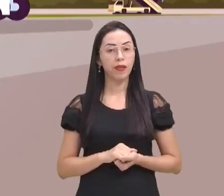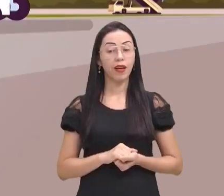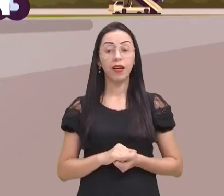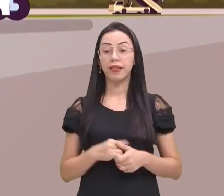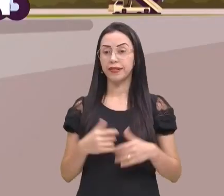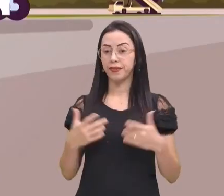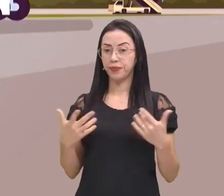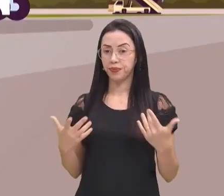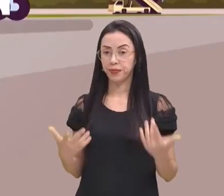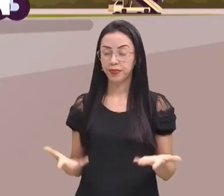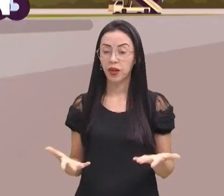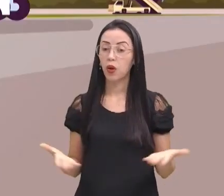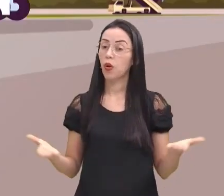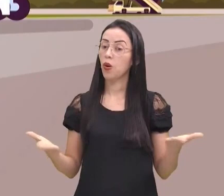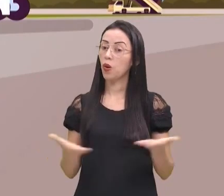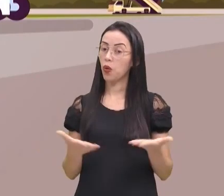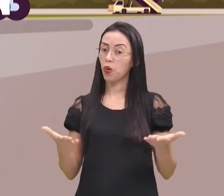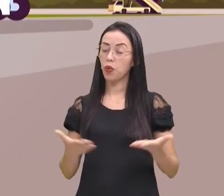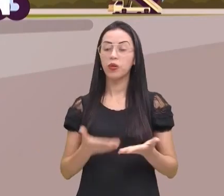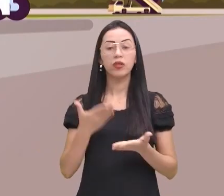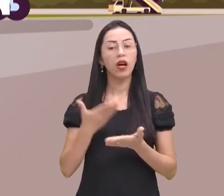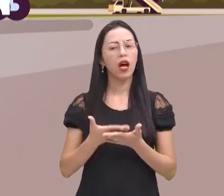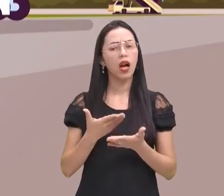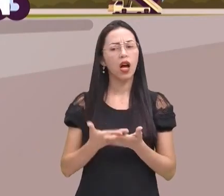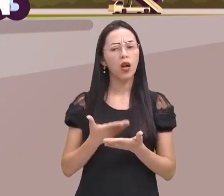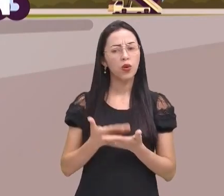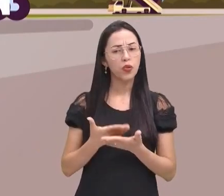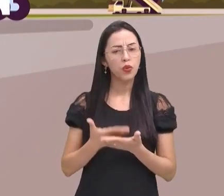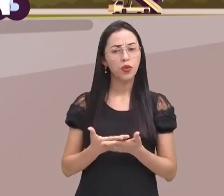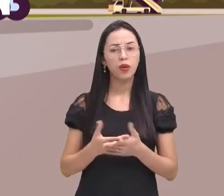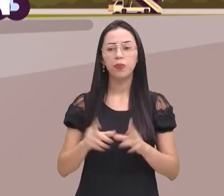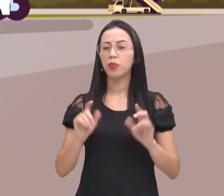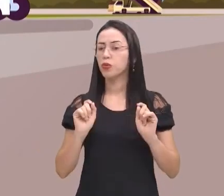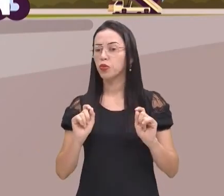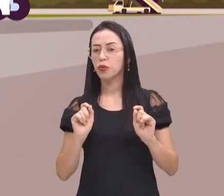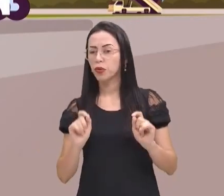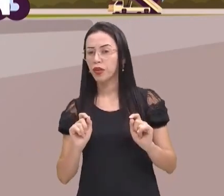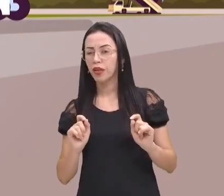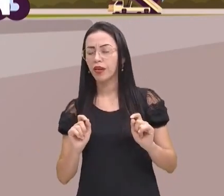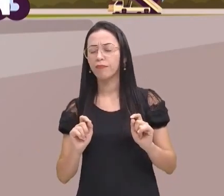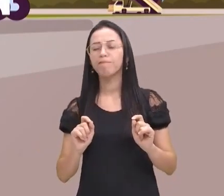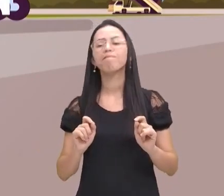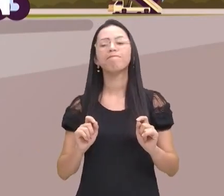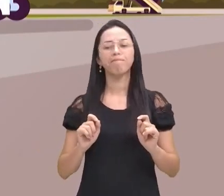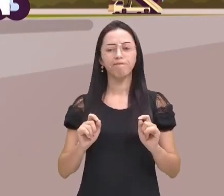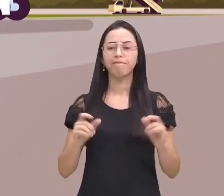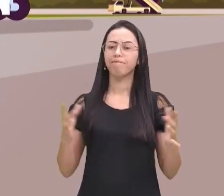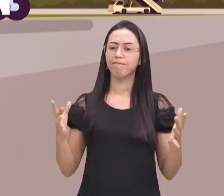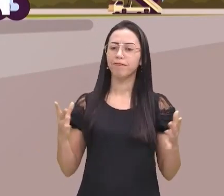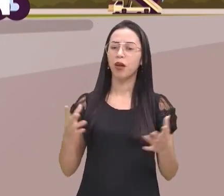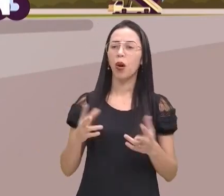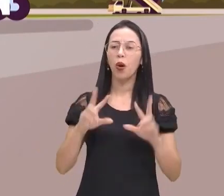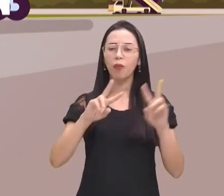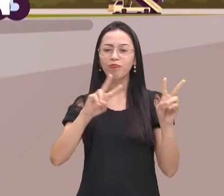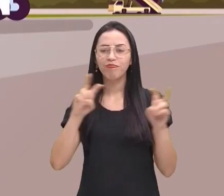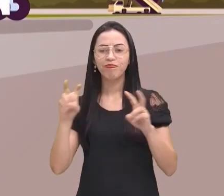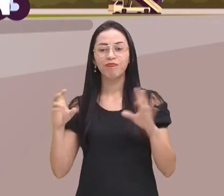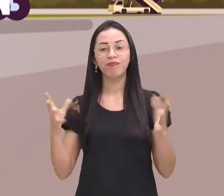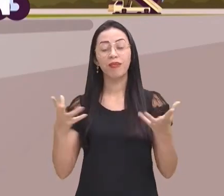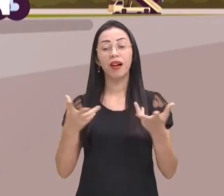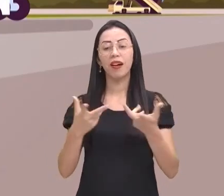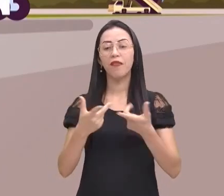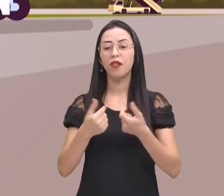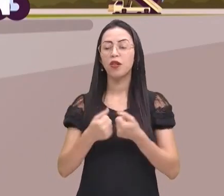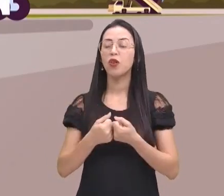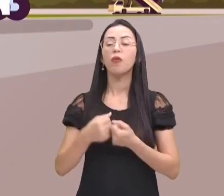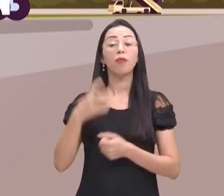Crianças, na nossa aula de hoje nós estudamos muitas coisas incríveis. Nós viajamos pela